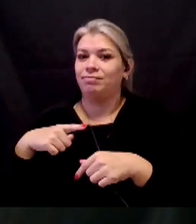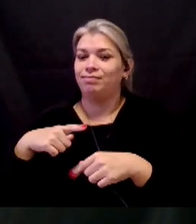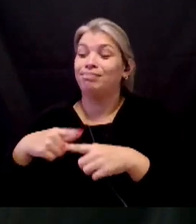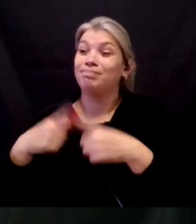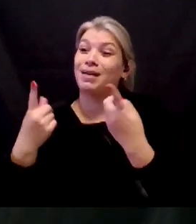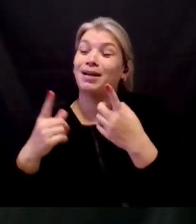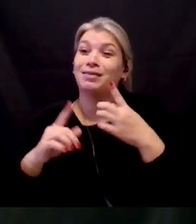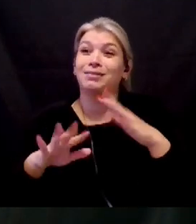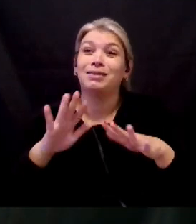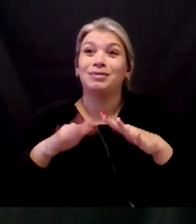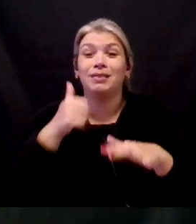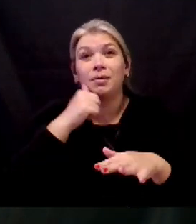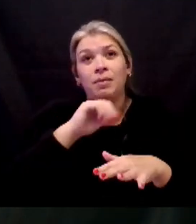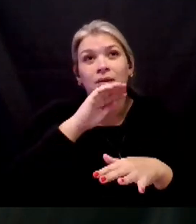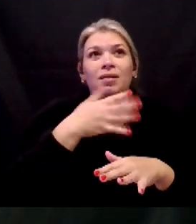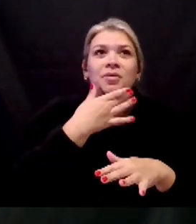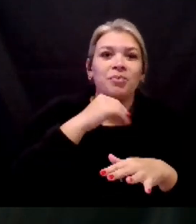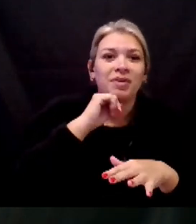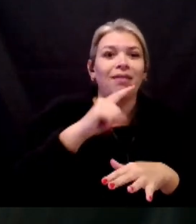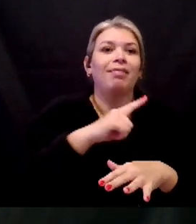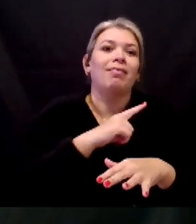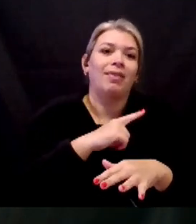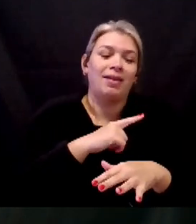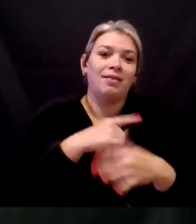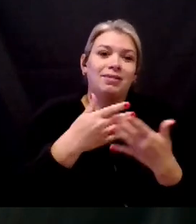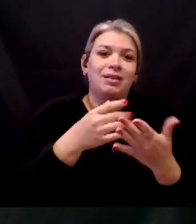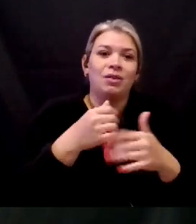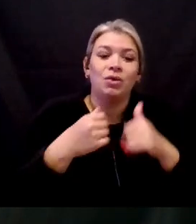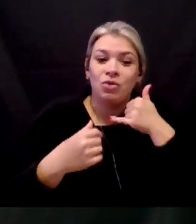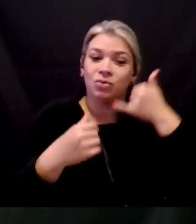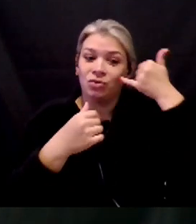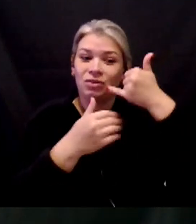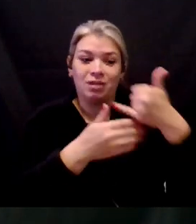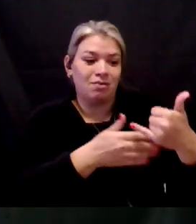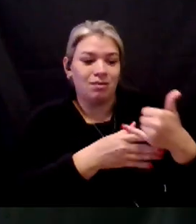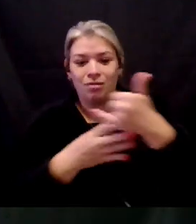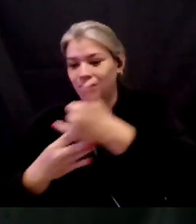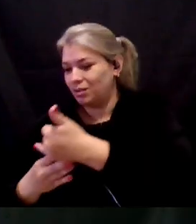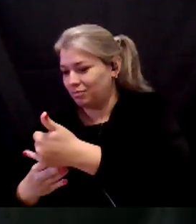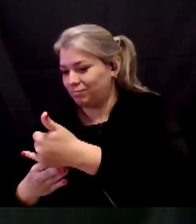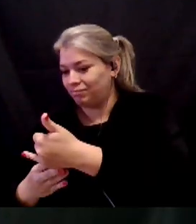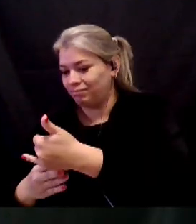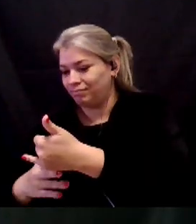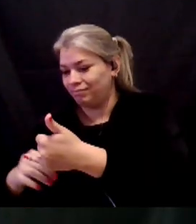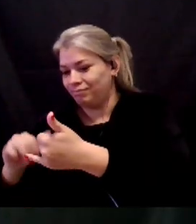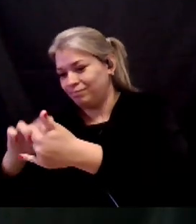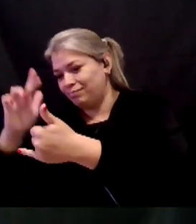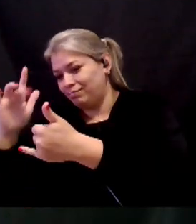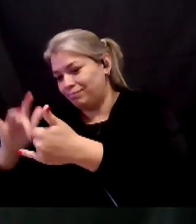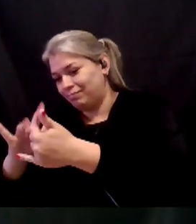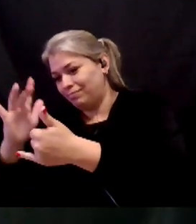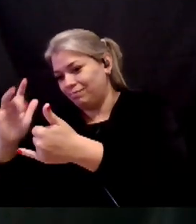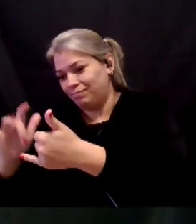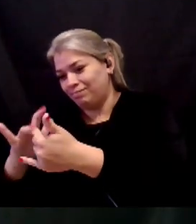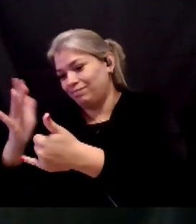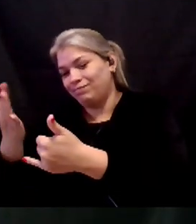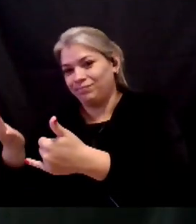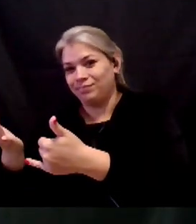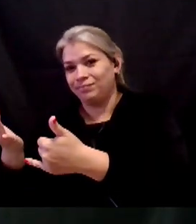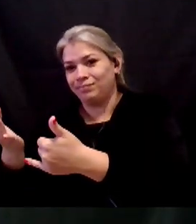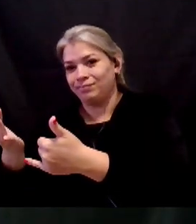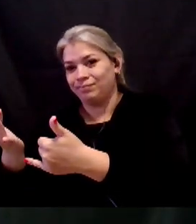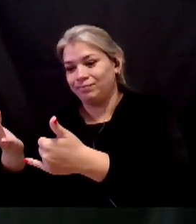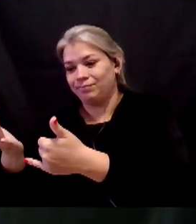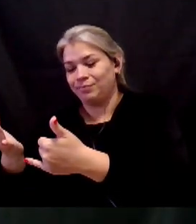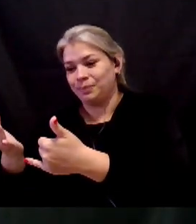o que acontece? A mãe e o pai dão o celular para a criança olhar e vai na rede da mãe e fica lá rolando feed, né? Então a gente tem que se atentar